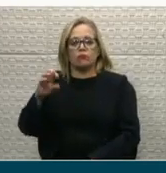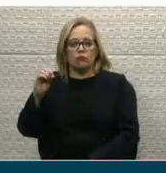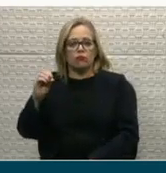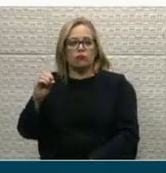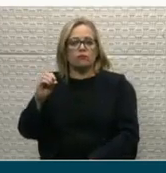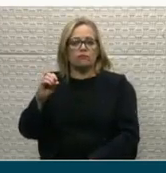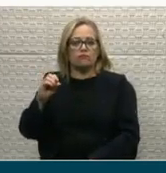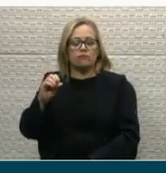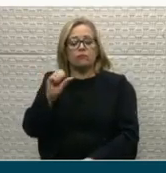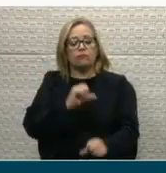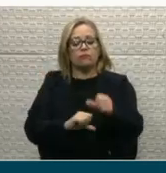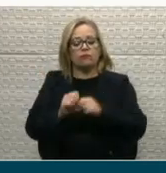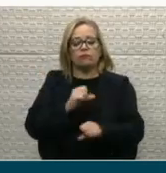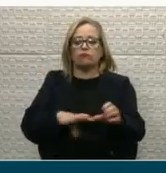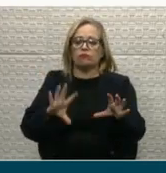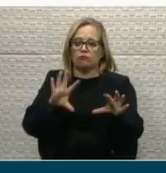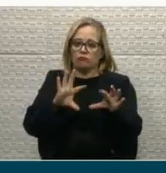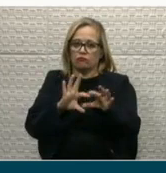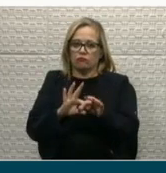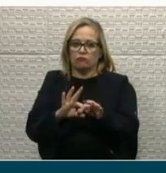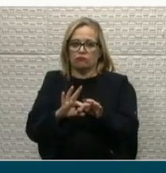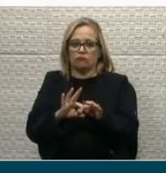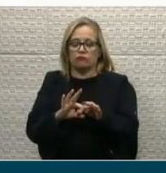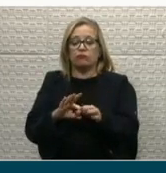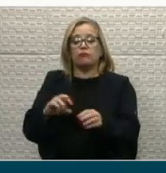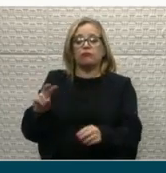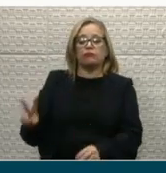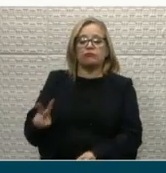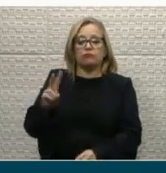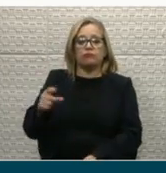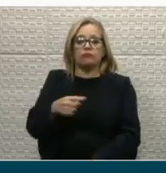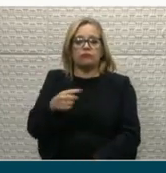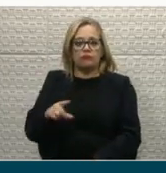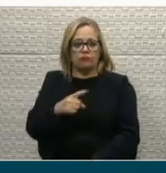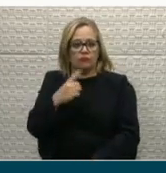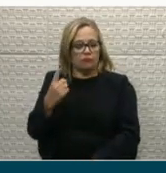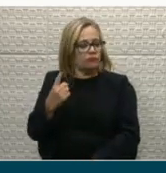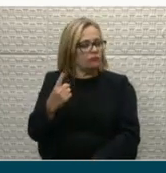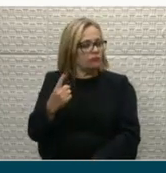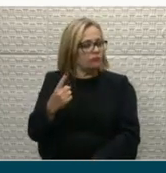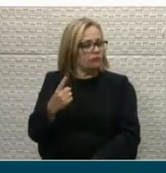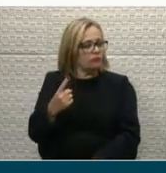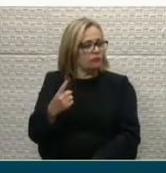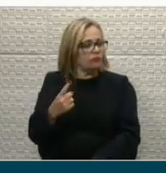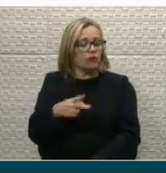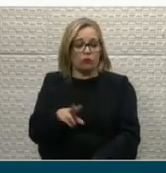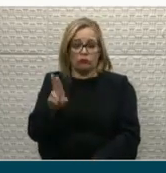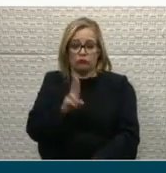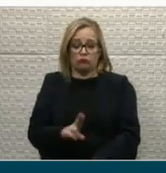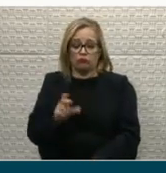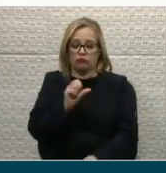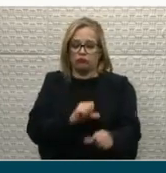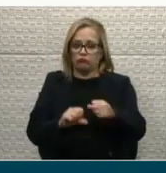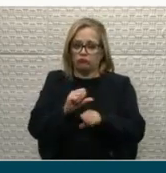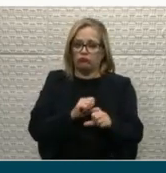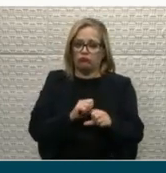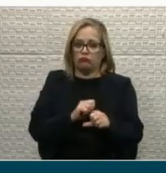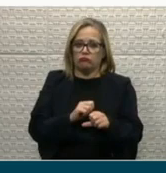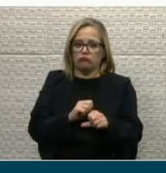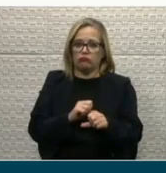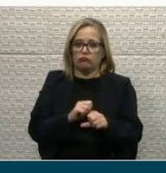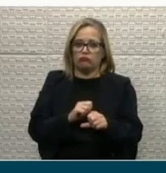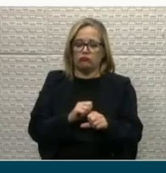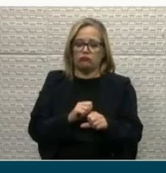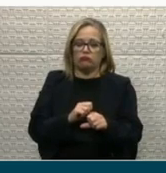transformação associado ao autovalor menos 1. Então, quando eu aplico essa transformação sobre